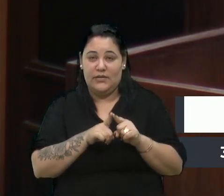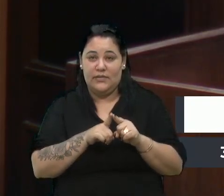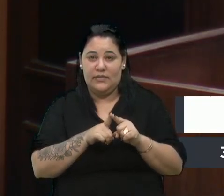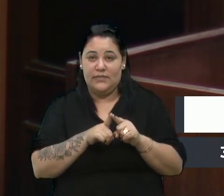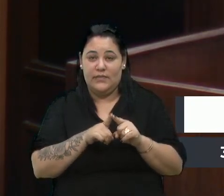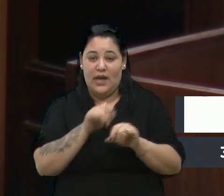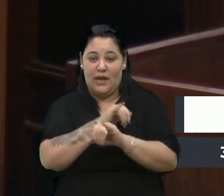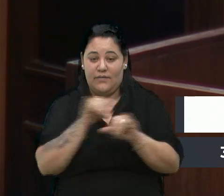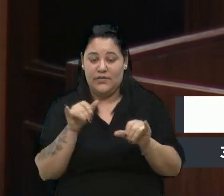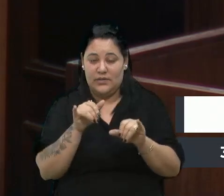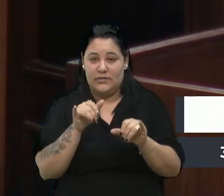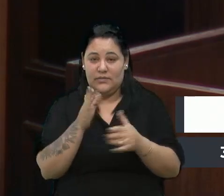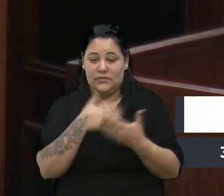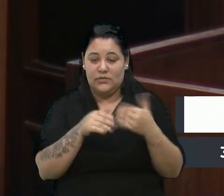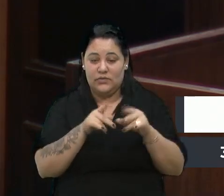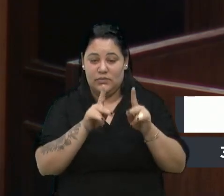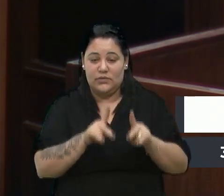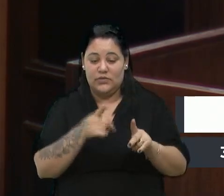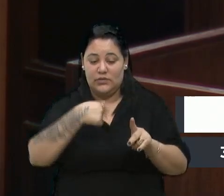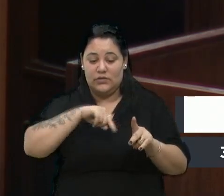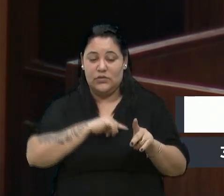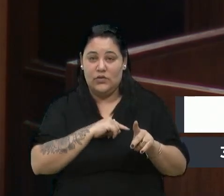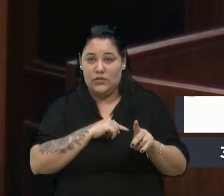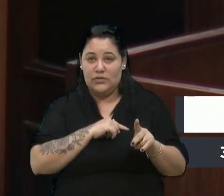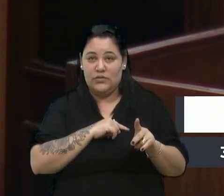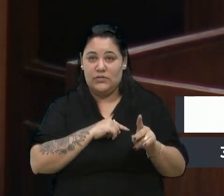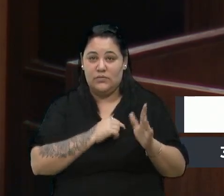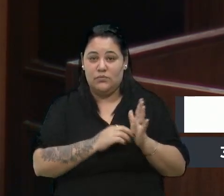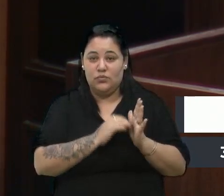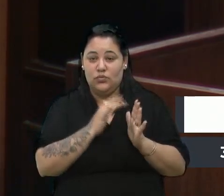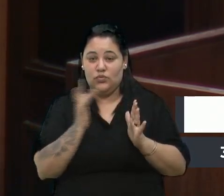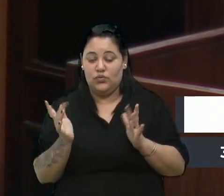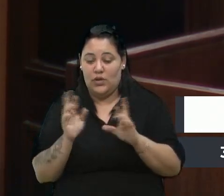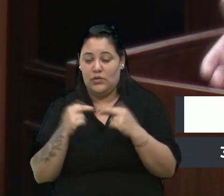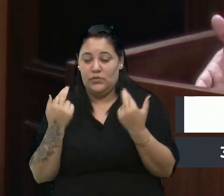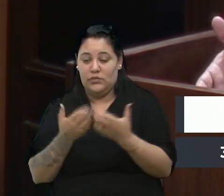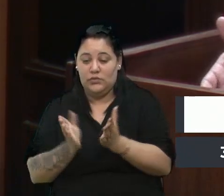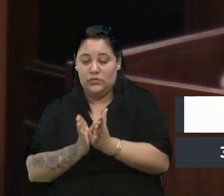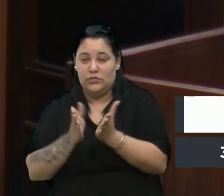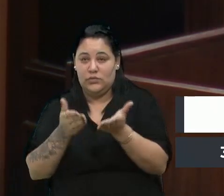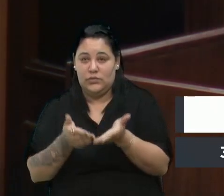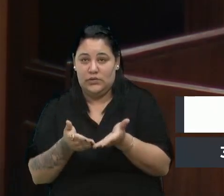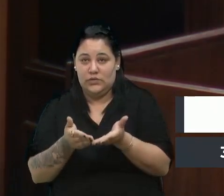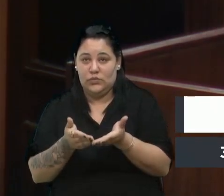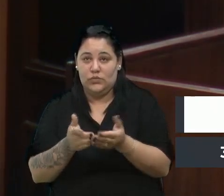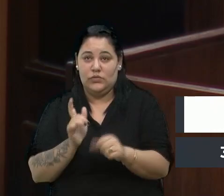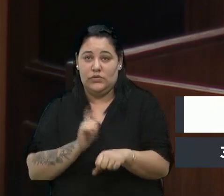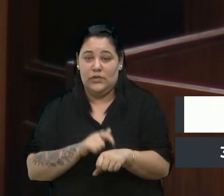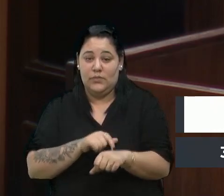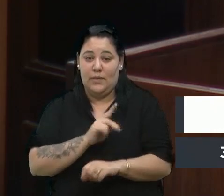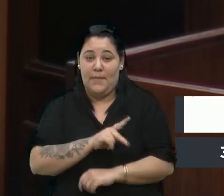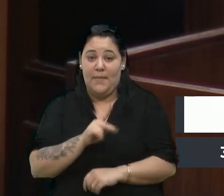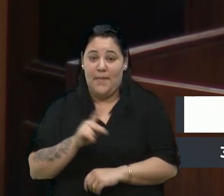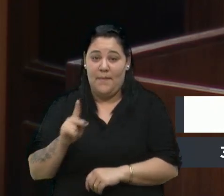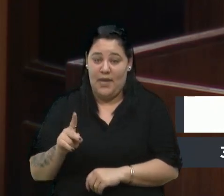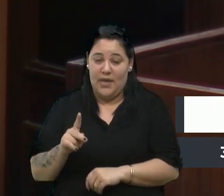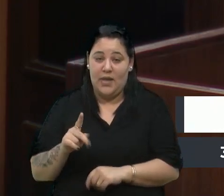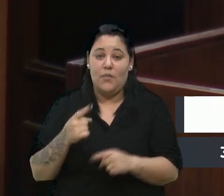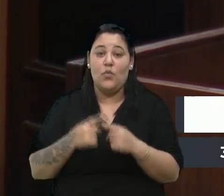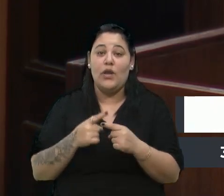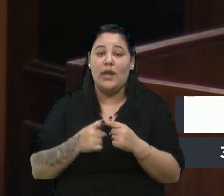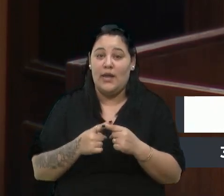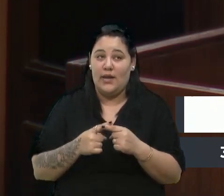nobres pares que a gente acabou adiando a reunião da comissão temporária das PPPs